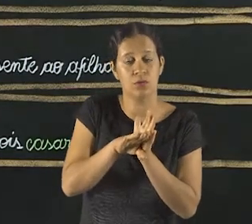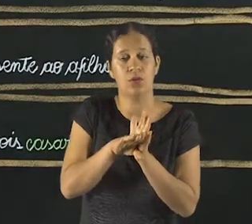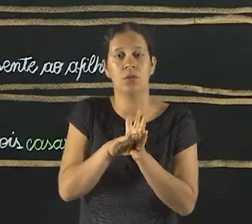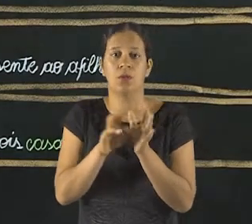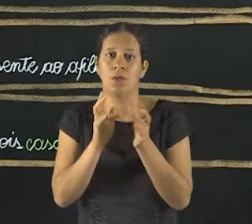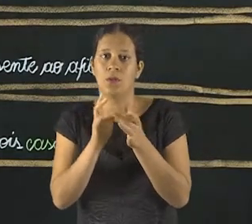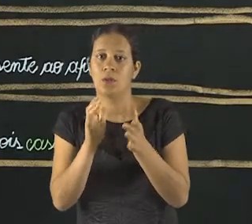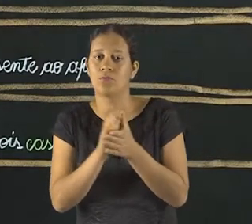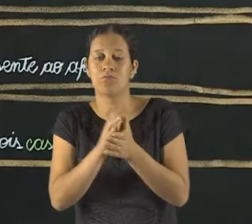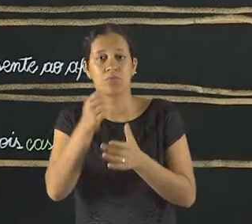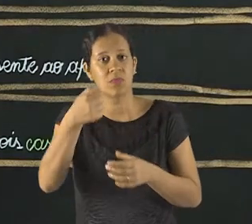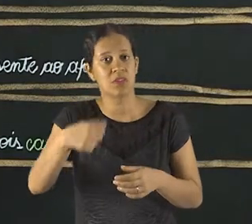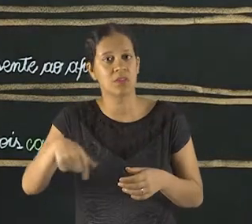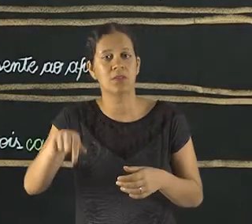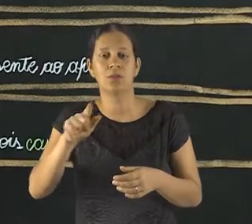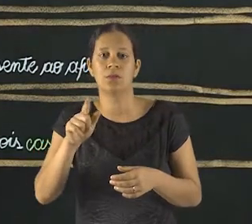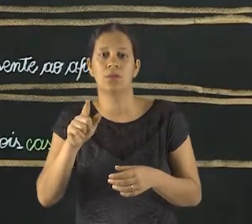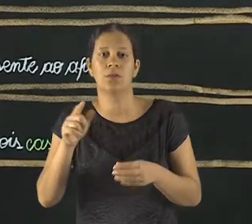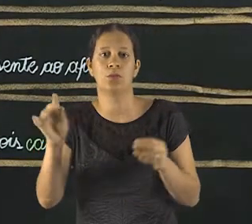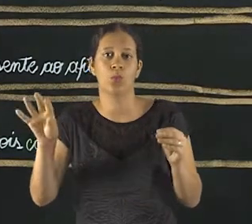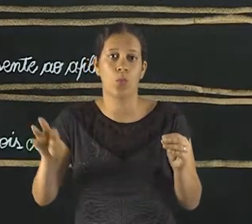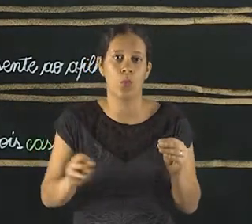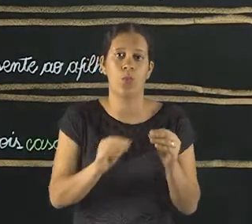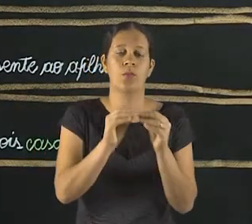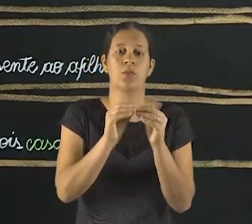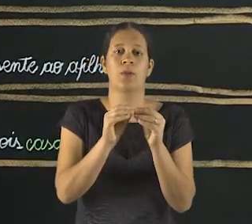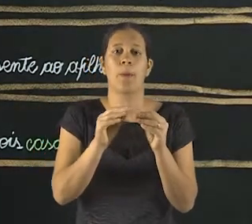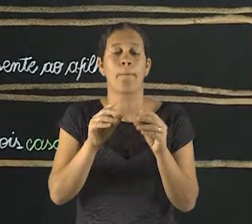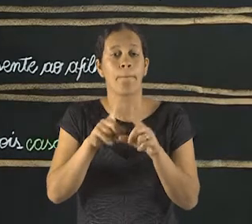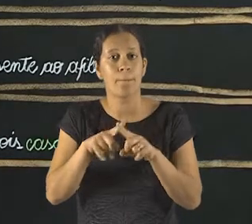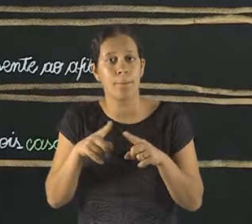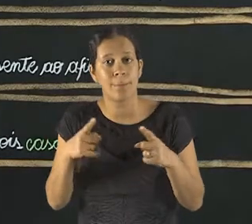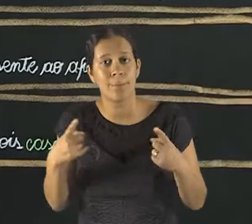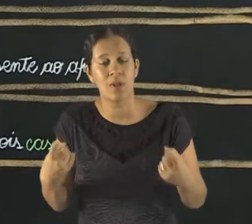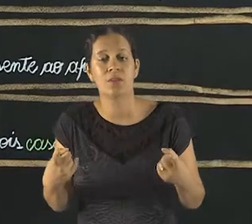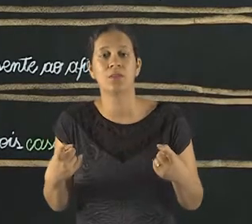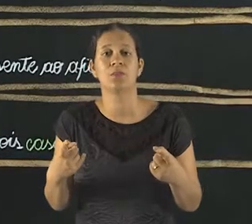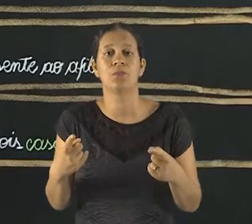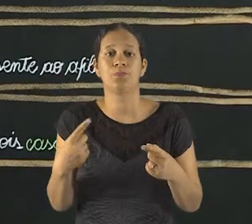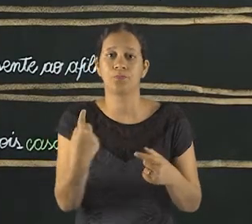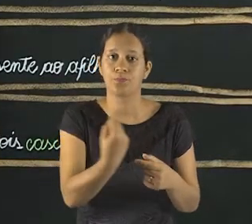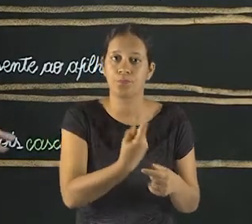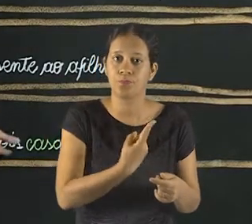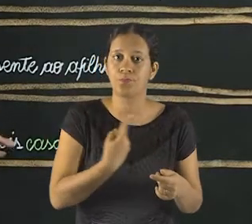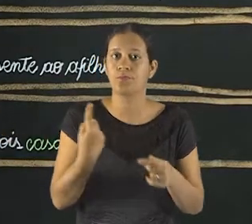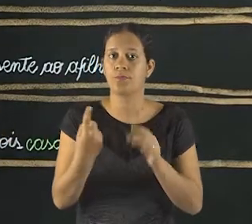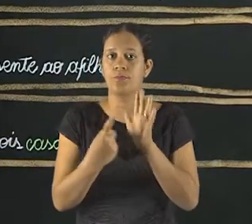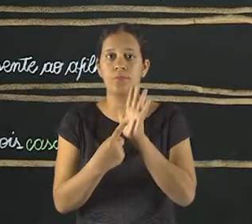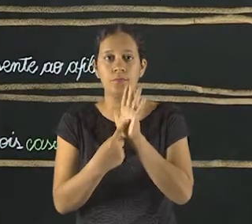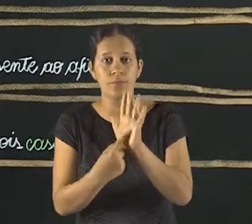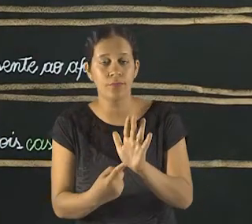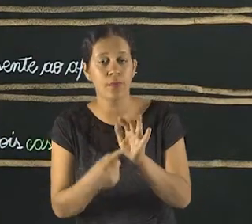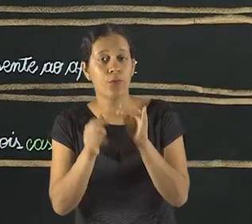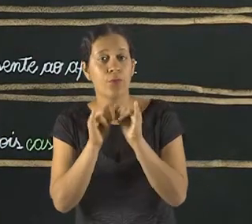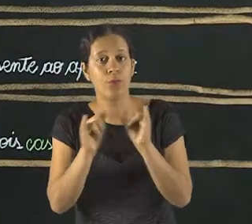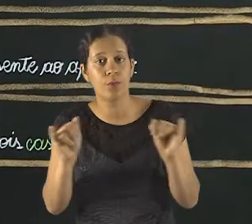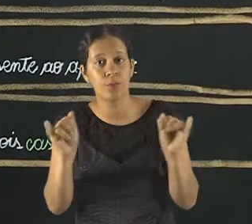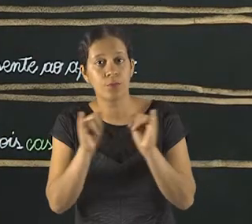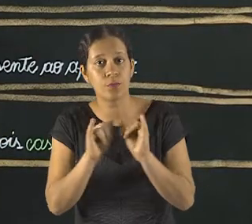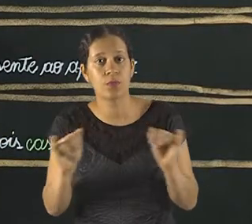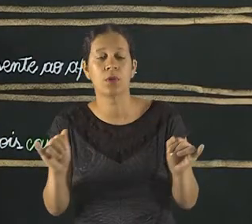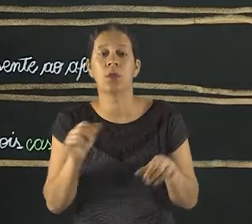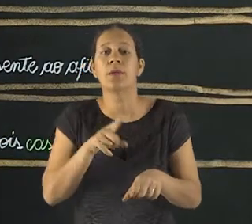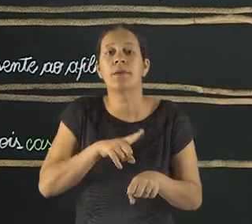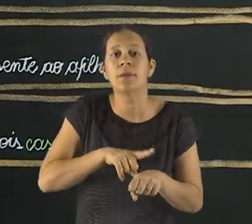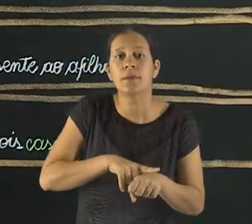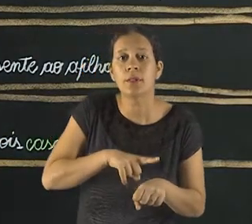verbo casar não precisam de complemento, mas nessa construção que eu fiz questão de trazer, nós apresentamos complementos, informações